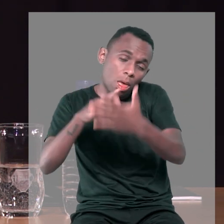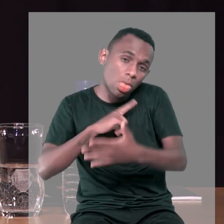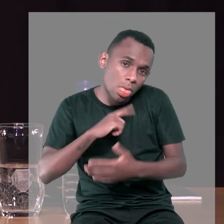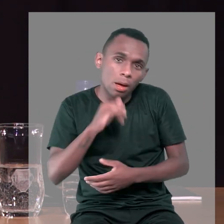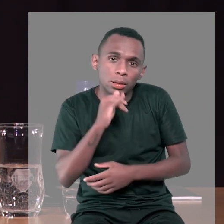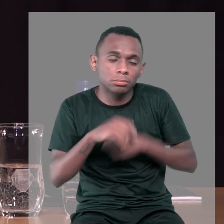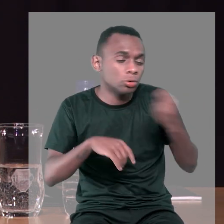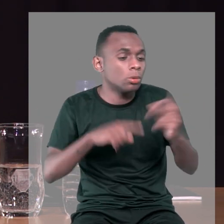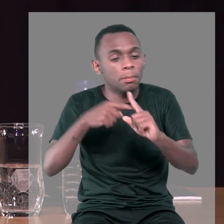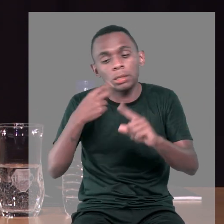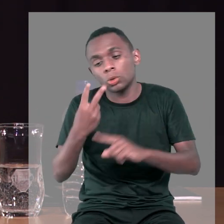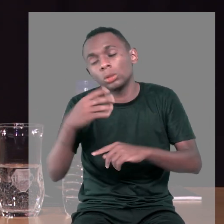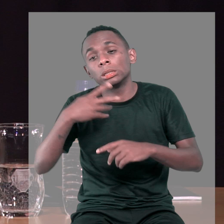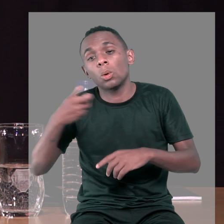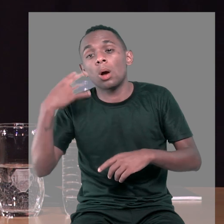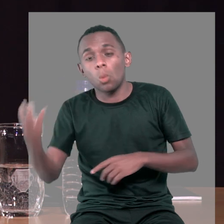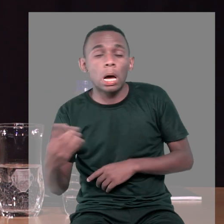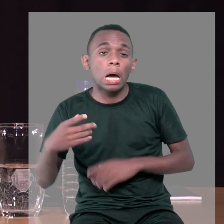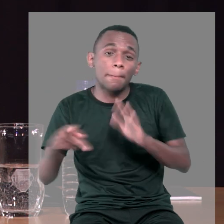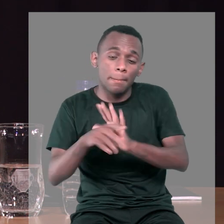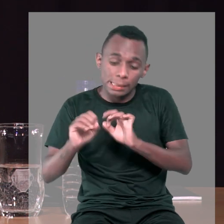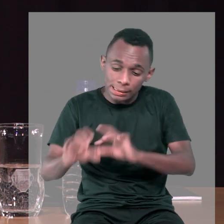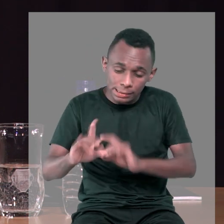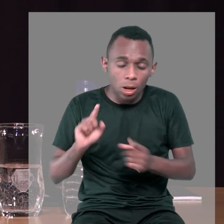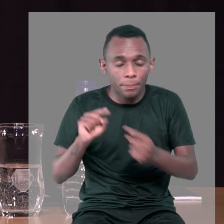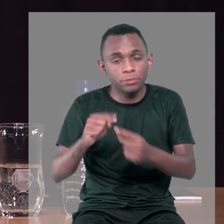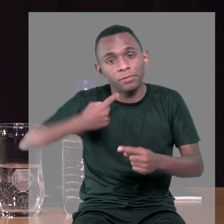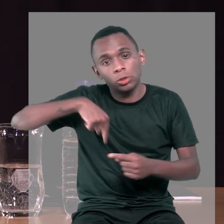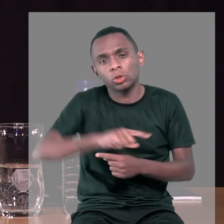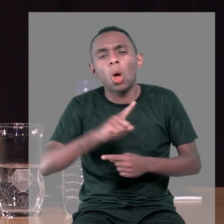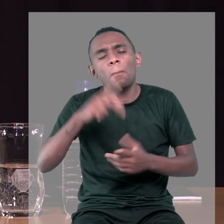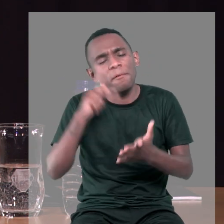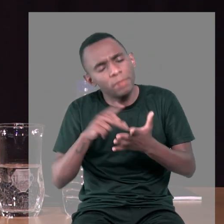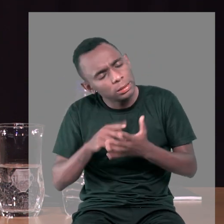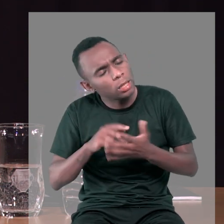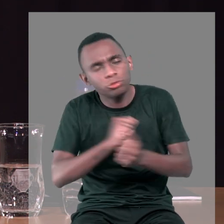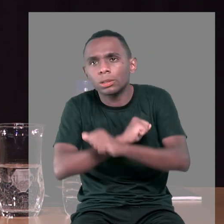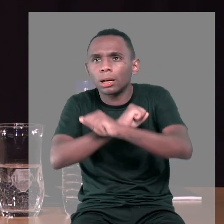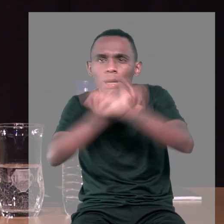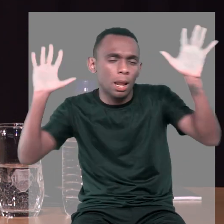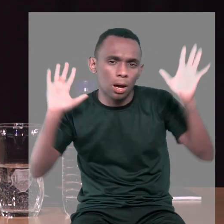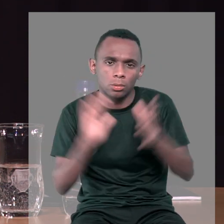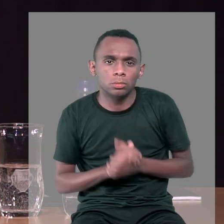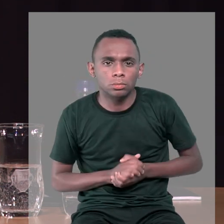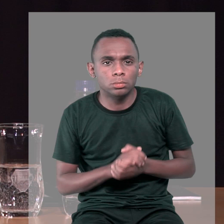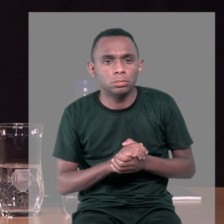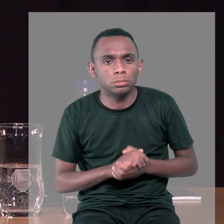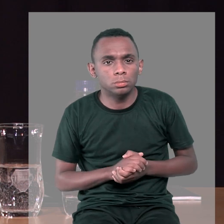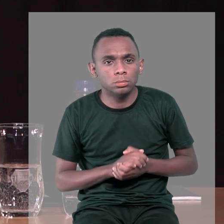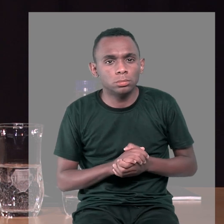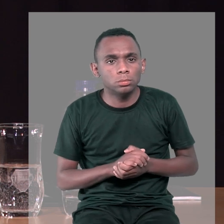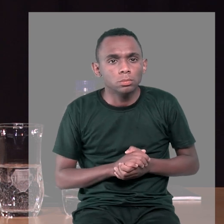factual, então, concerne aos acontecimentos, portanto, ao passado, e que